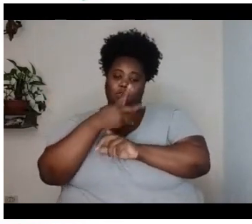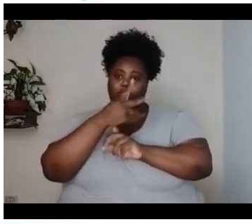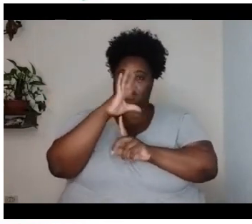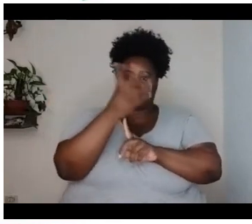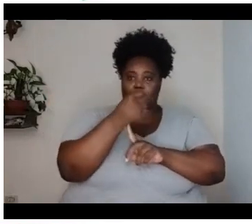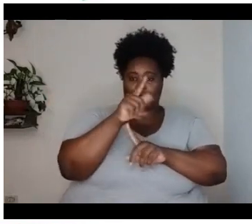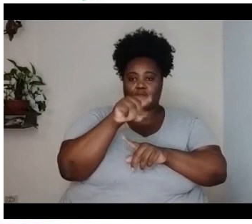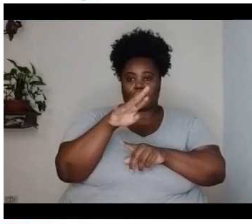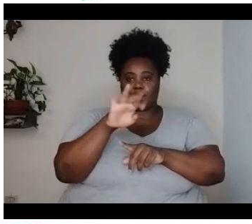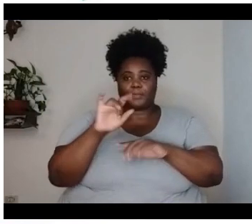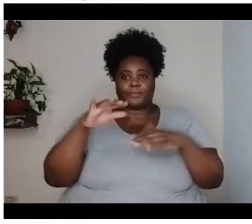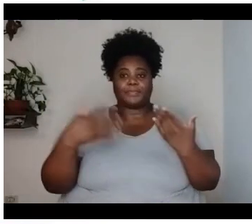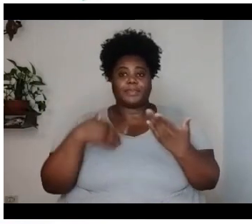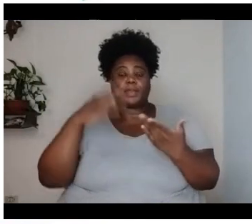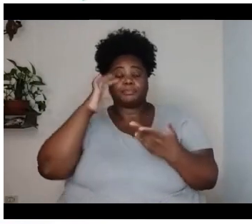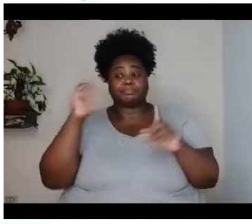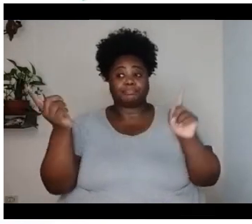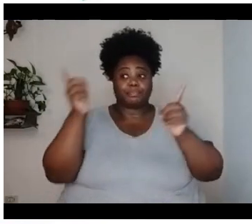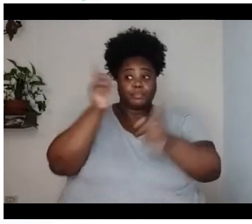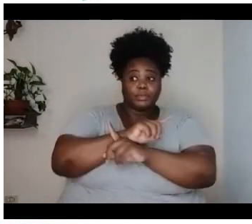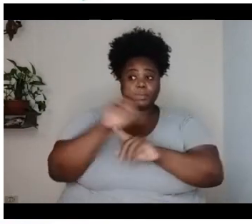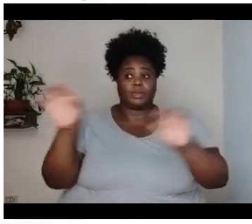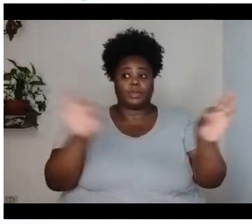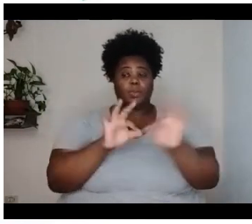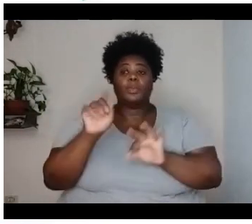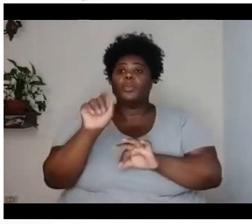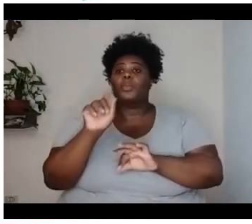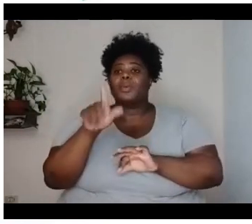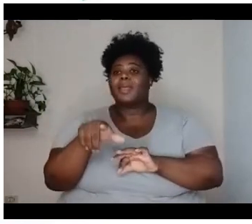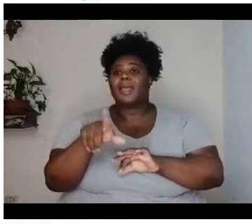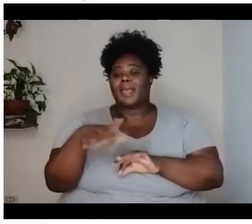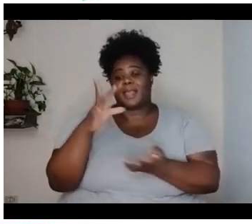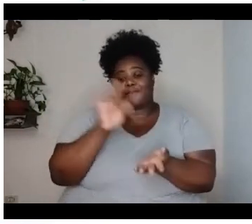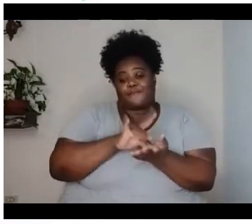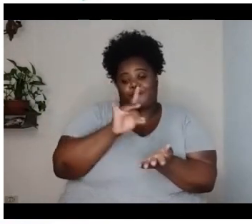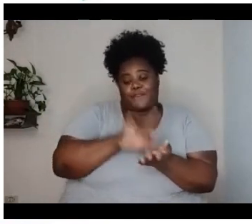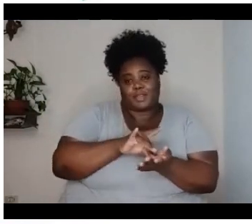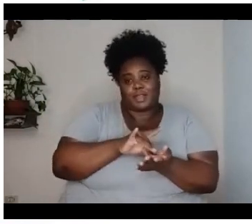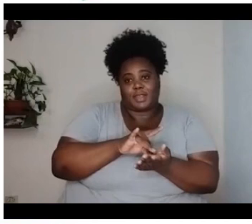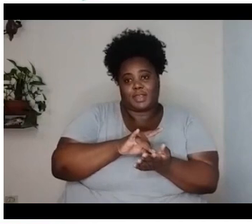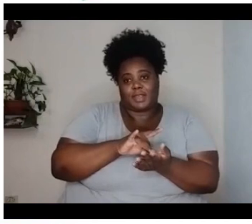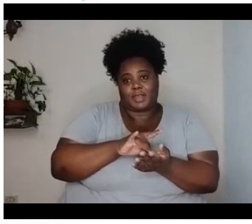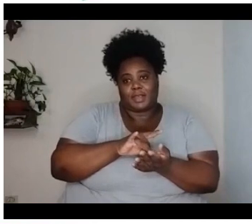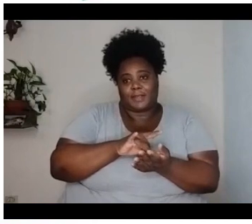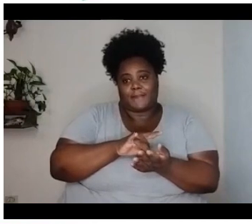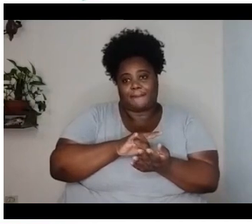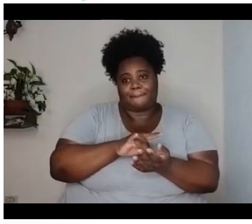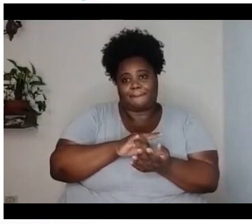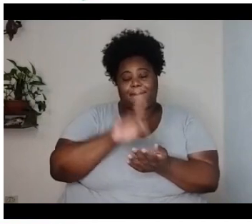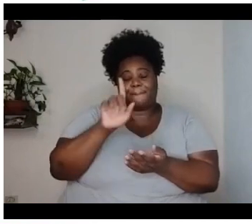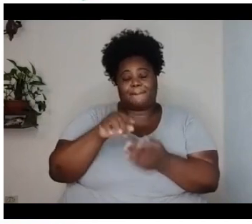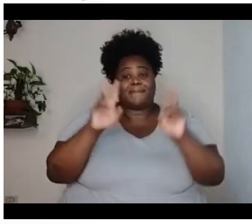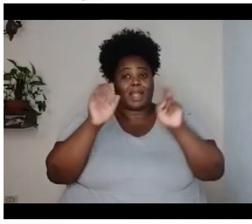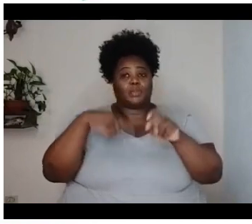Eu acho que o que eu levo da perícia para a arte é a realidade, né? São assuntos do coletivo